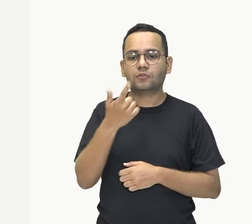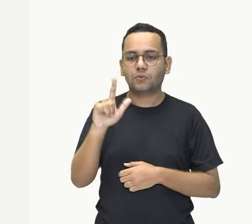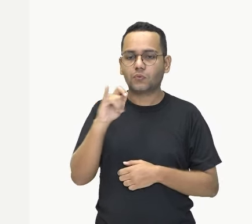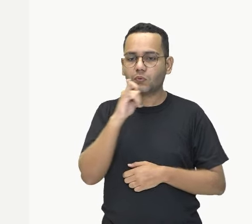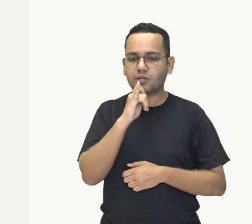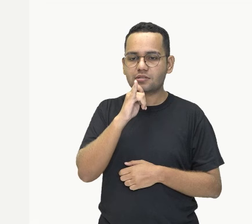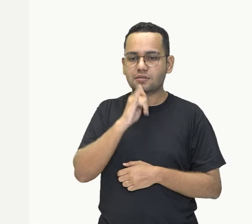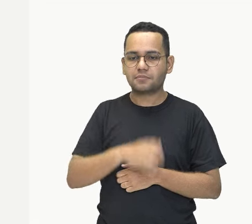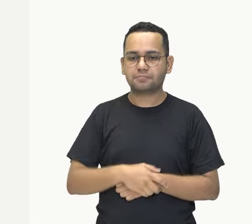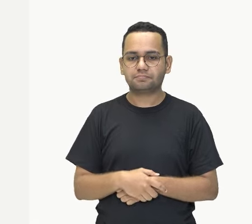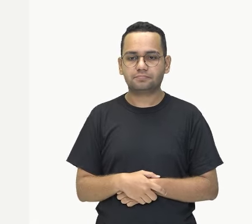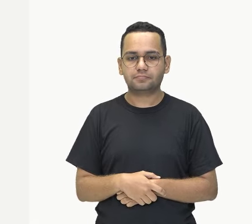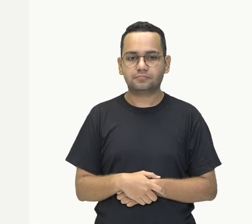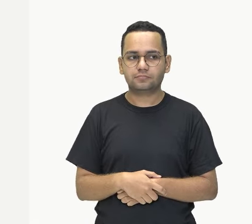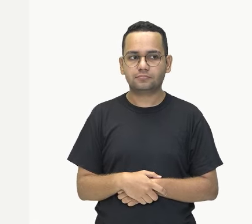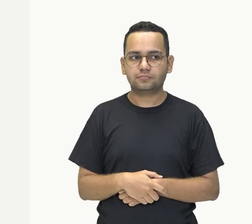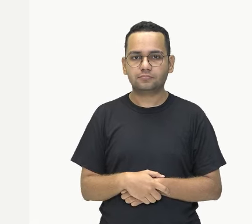Agora eu tenho